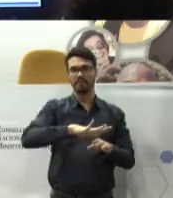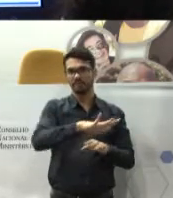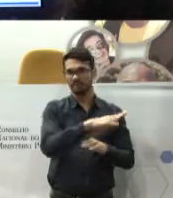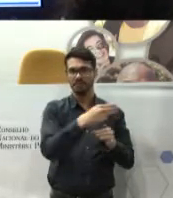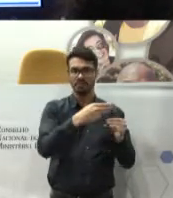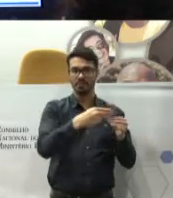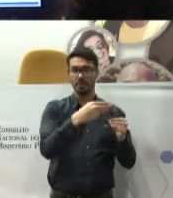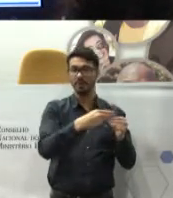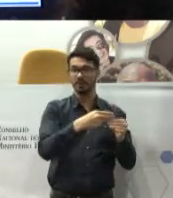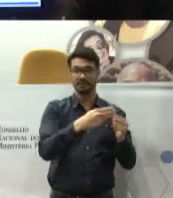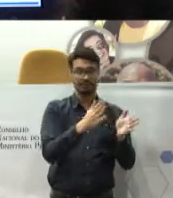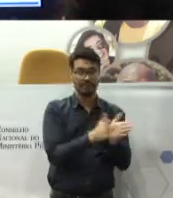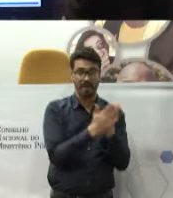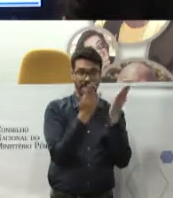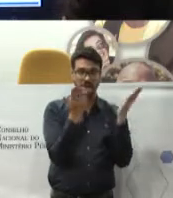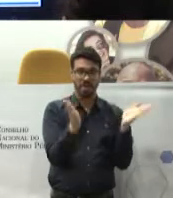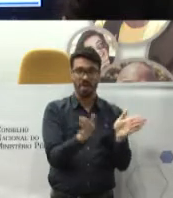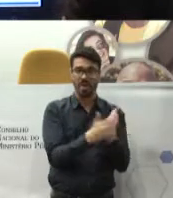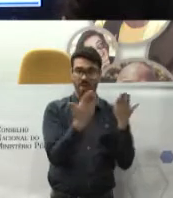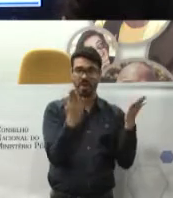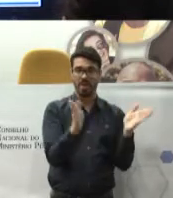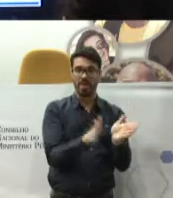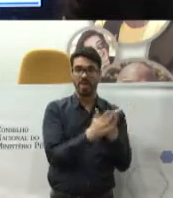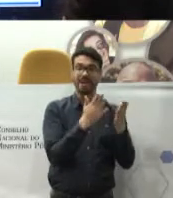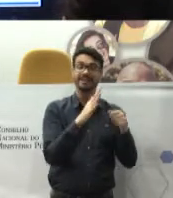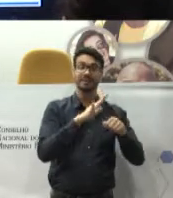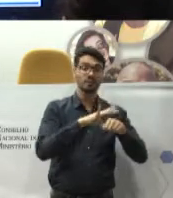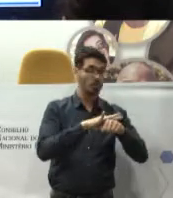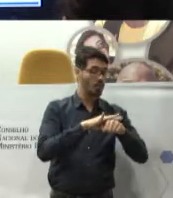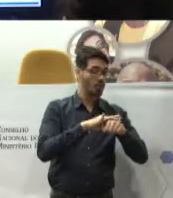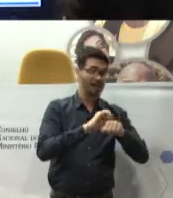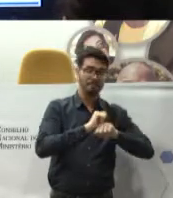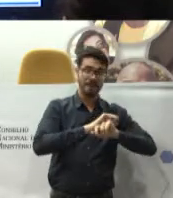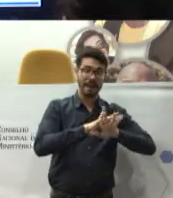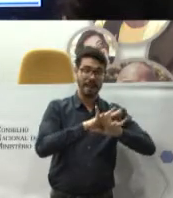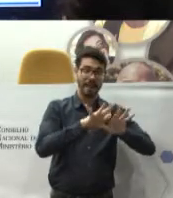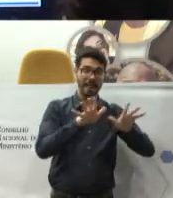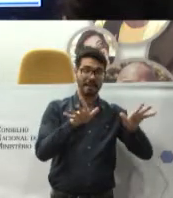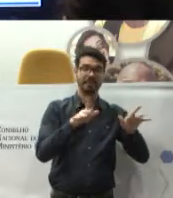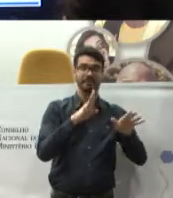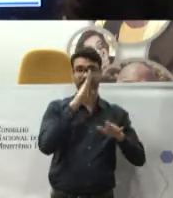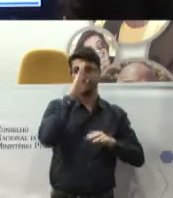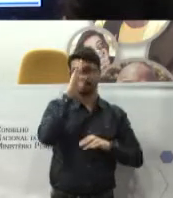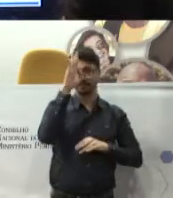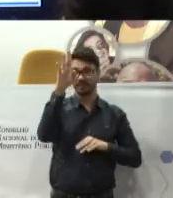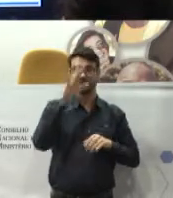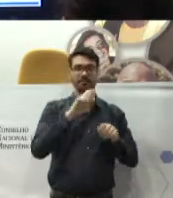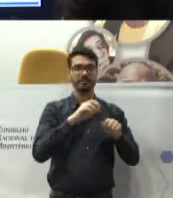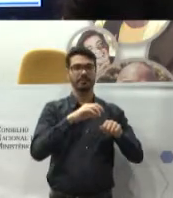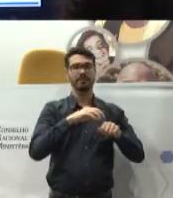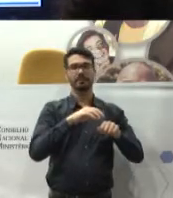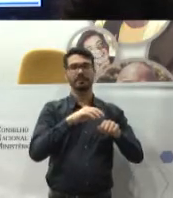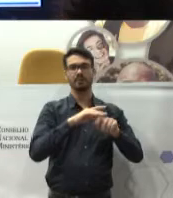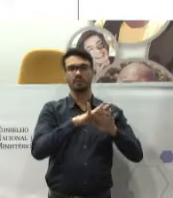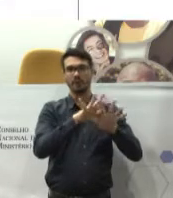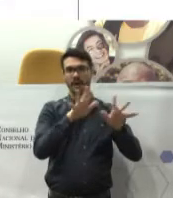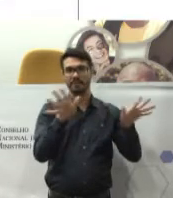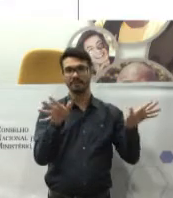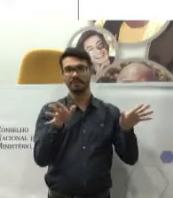vezes, paupérrimos. Isso gera doenças, principalmente as infecto-contagiosas, que vão cair na rede.